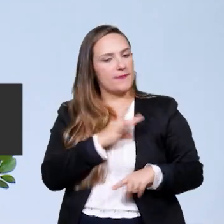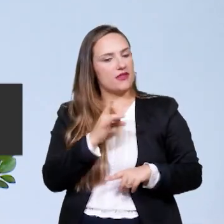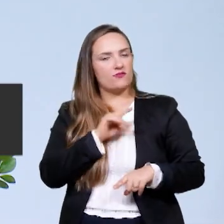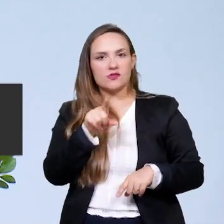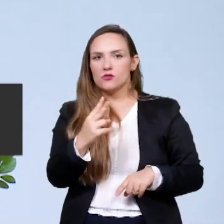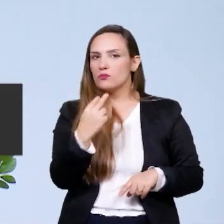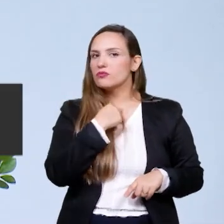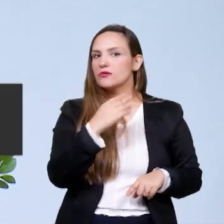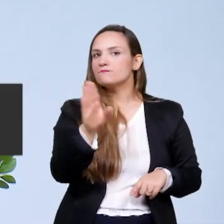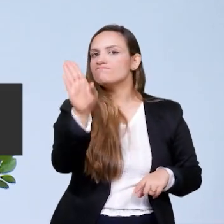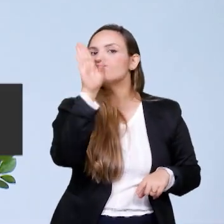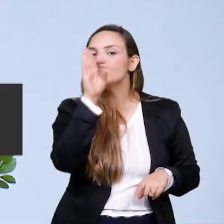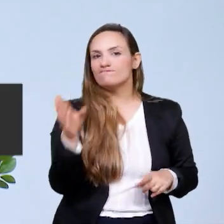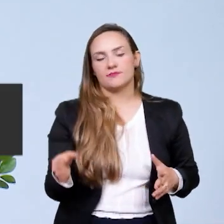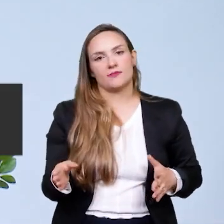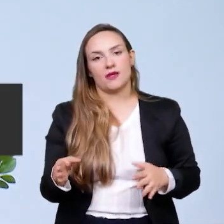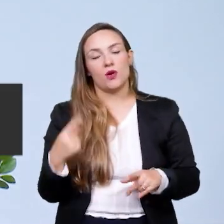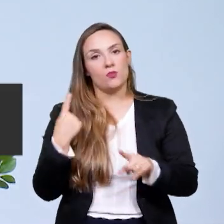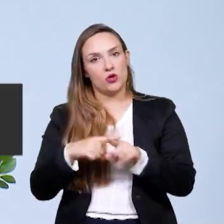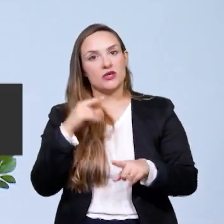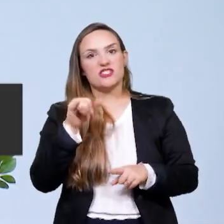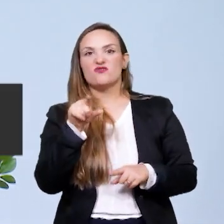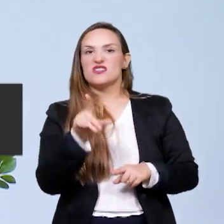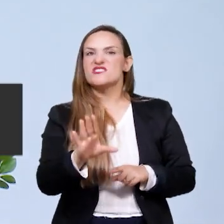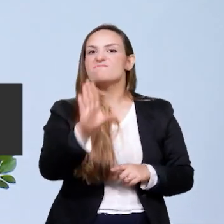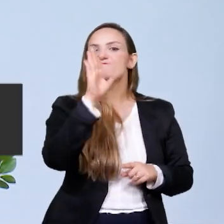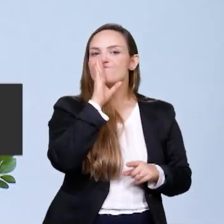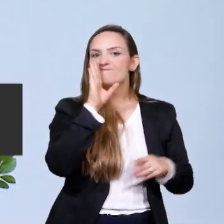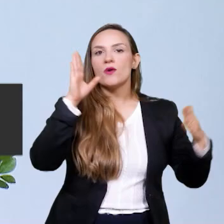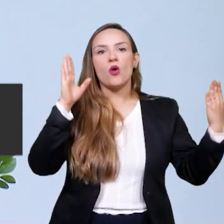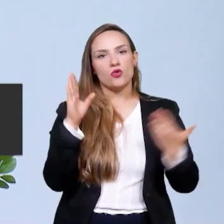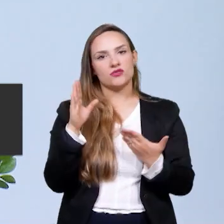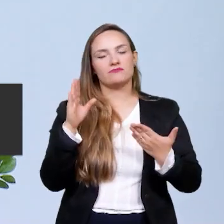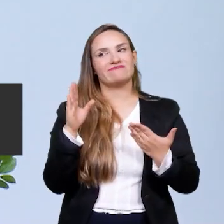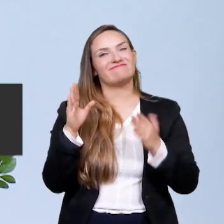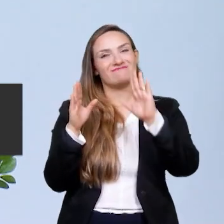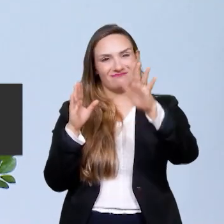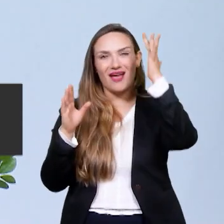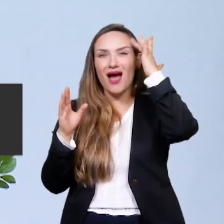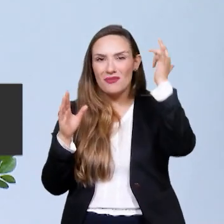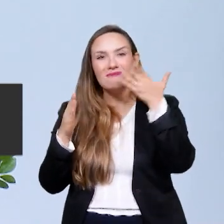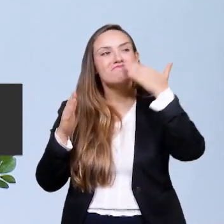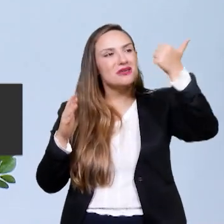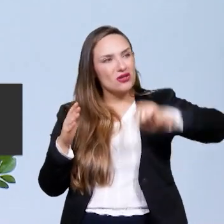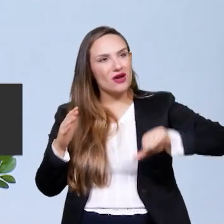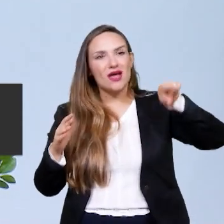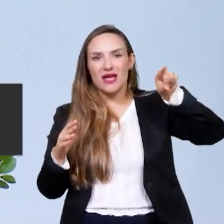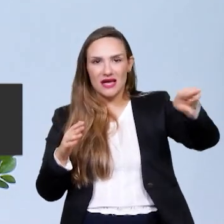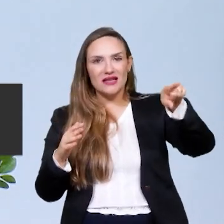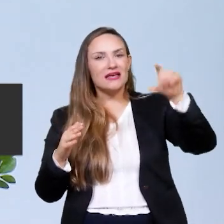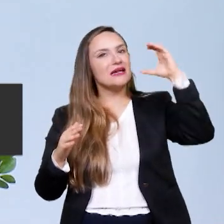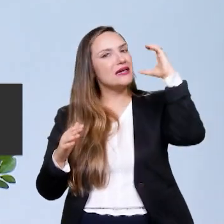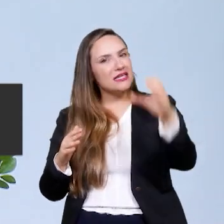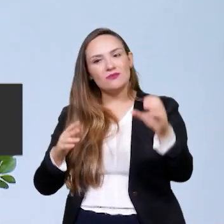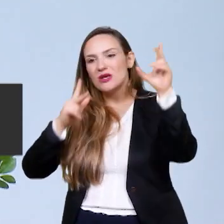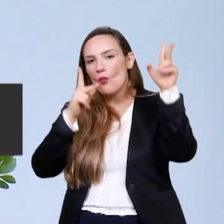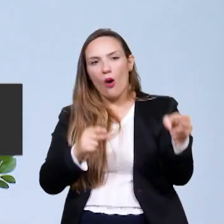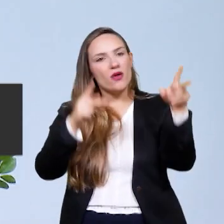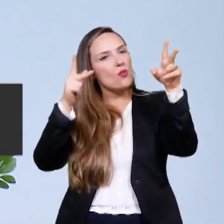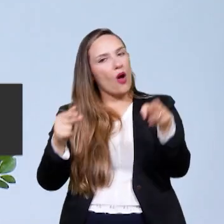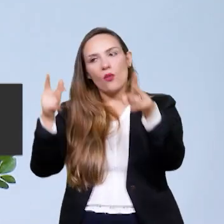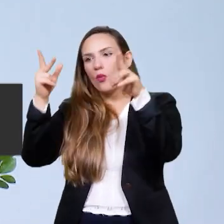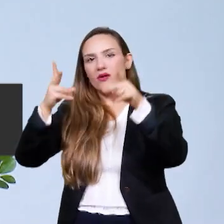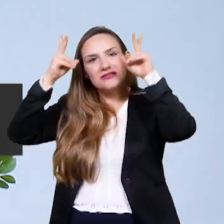medo, não se silencie, porque se você se silenciar hoje, amanhã esse racista vai cometer o